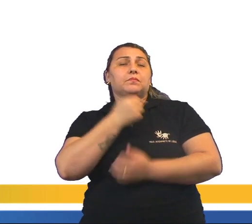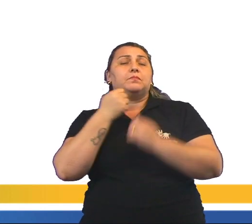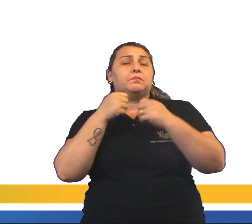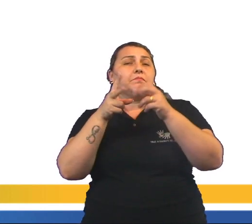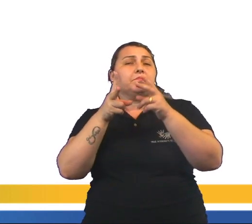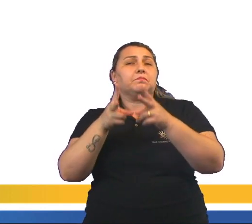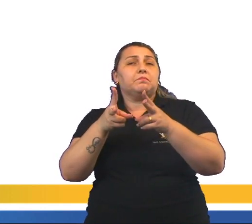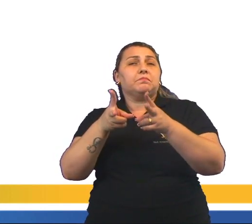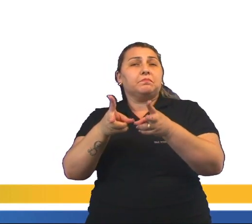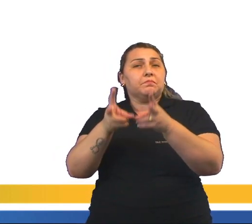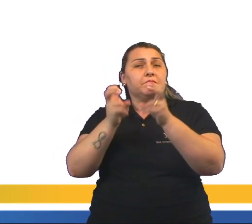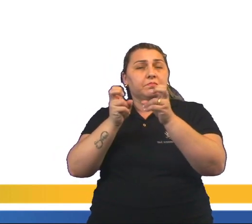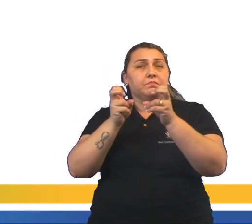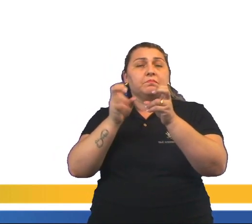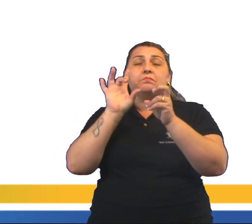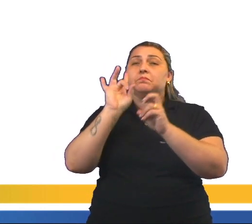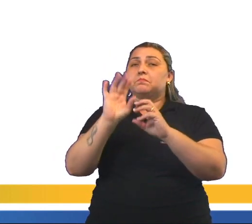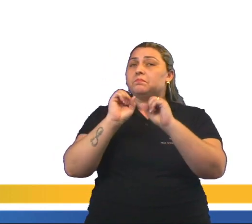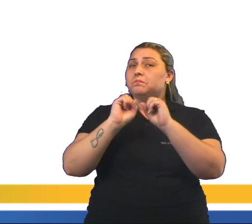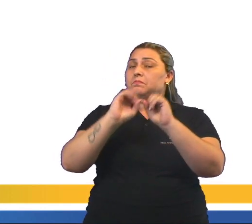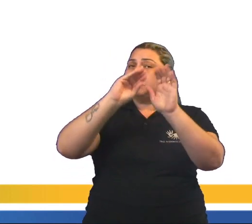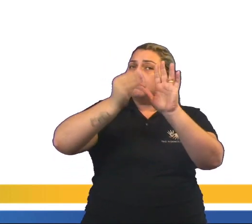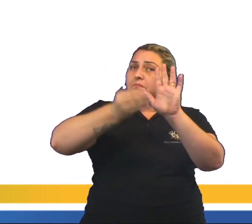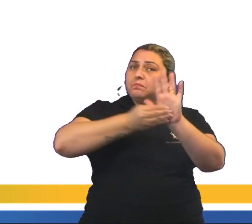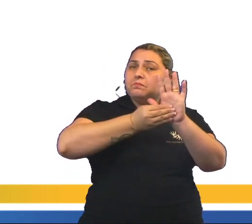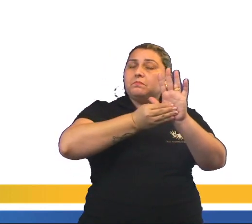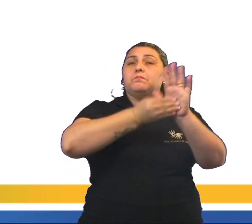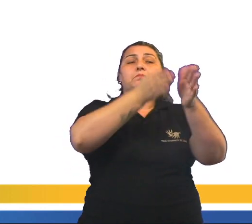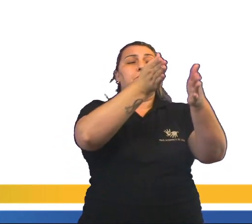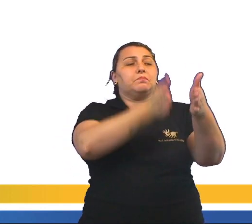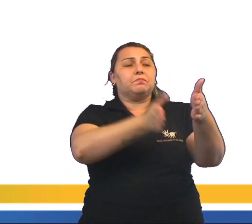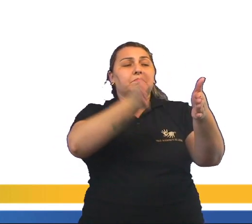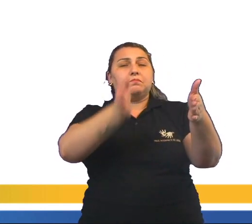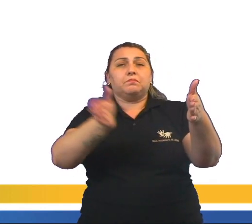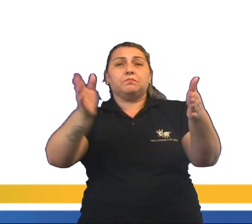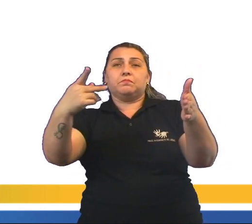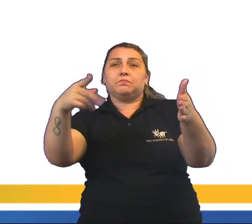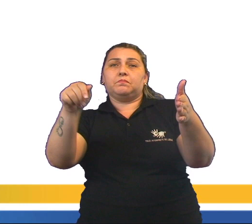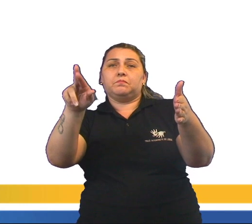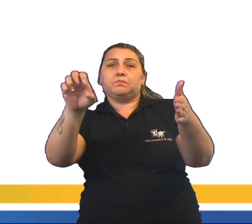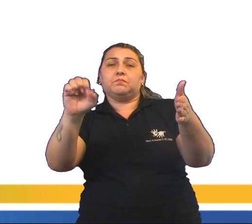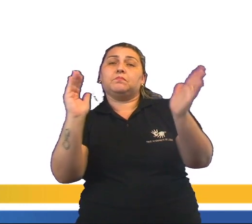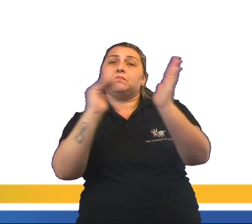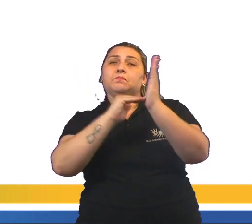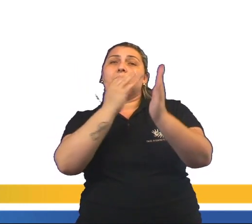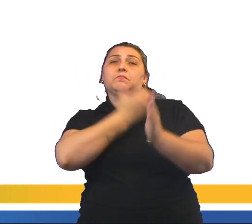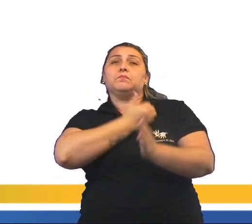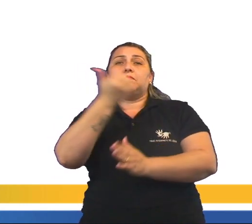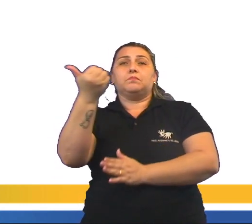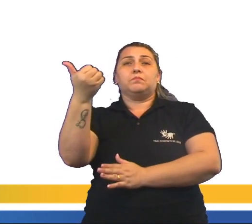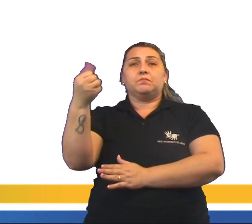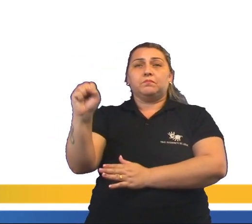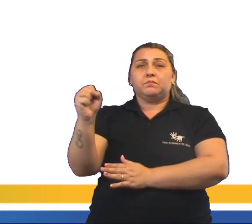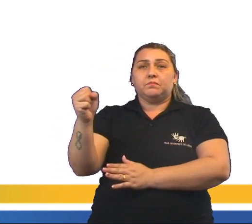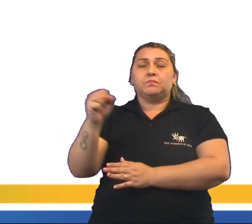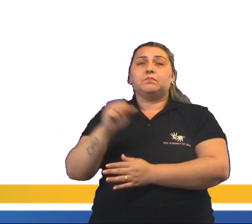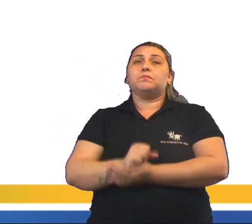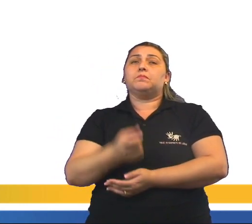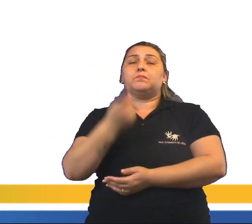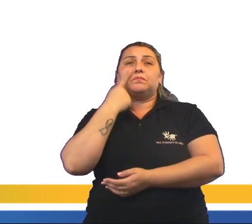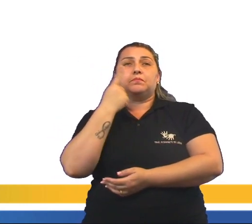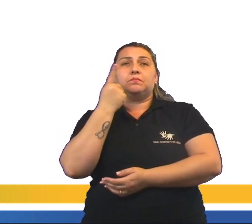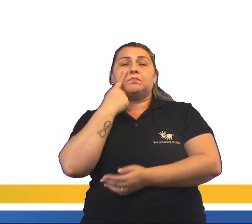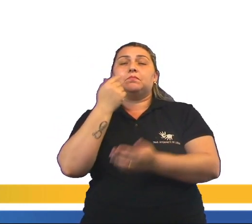gente tem que observar Só pode colocar a sequência dos pares até o número 18